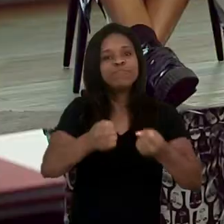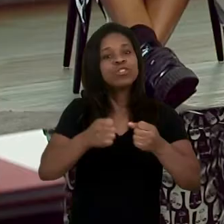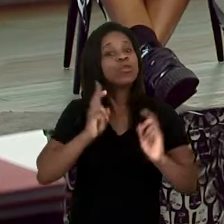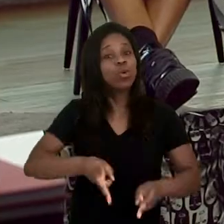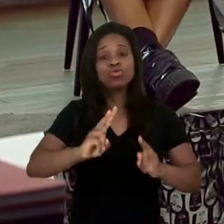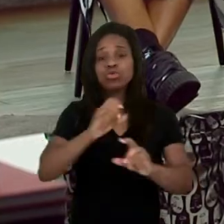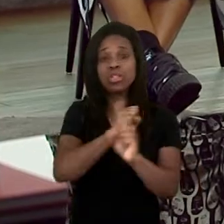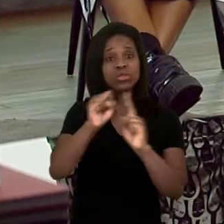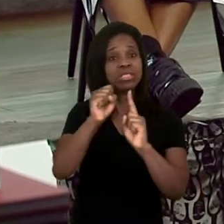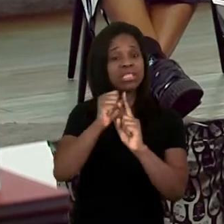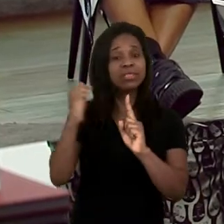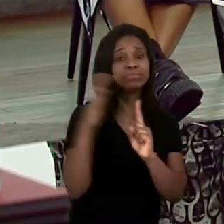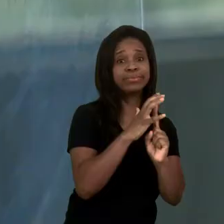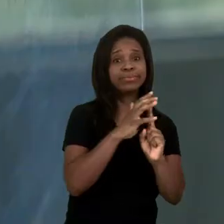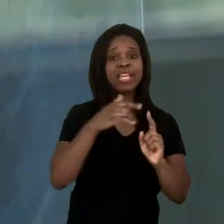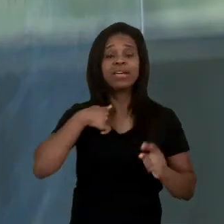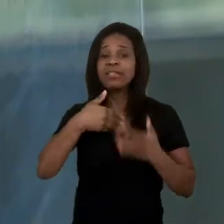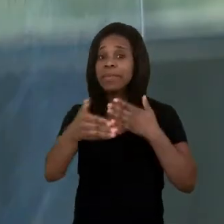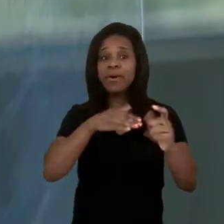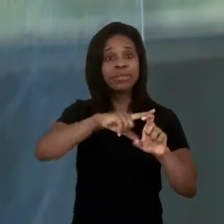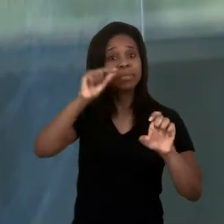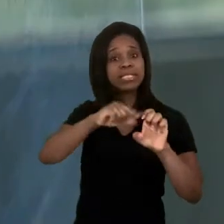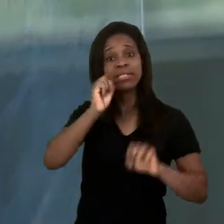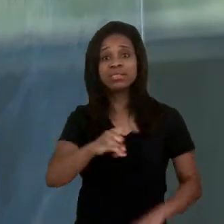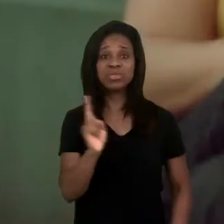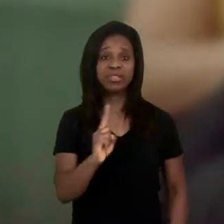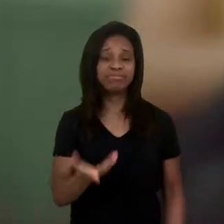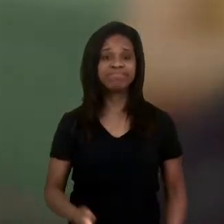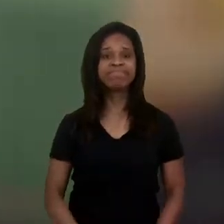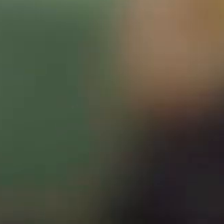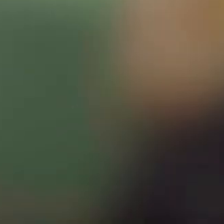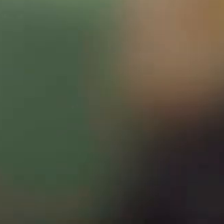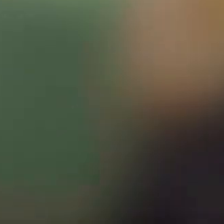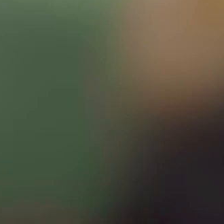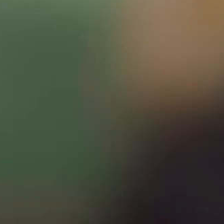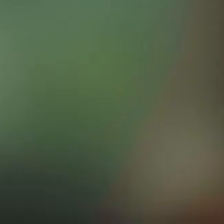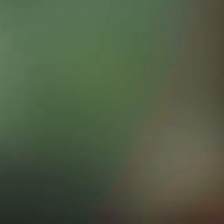vou ter que lidar com tudo que eu já lido na sociedade, independente se eu sou empresária ou não.